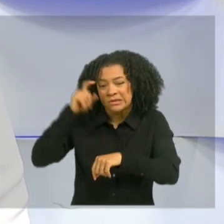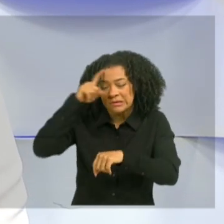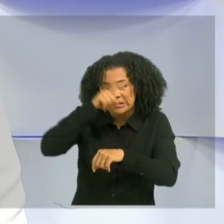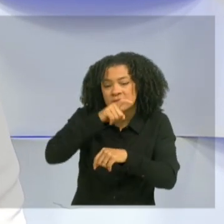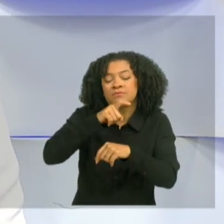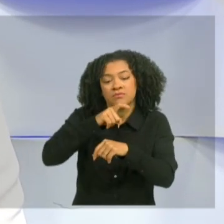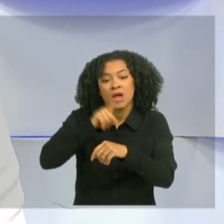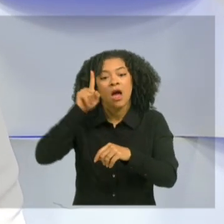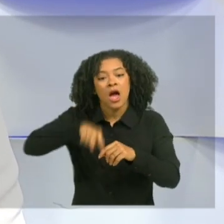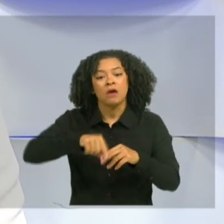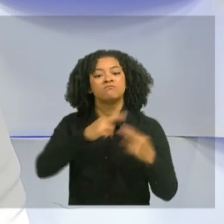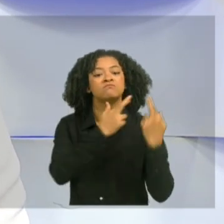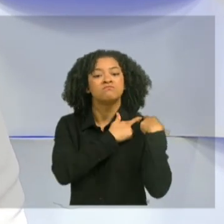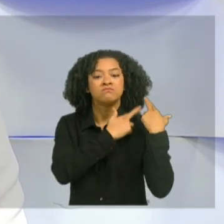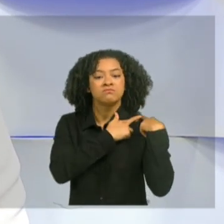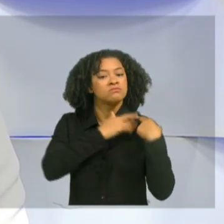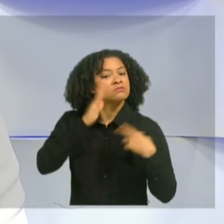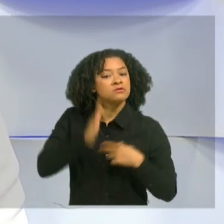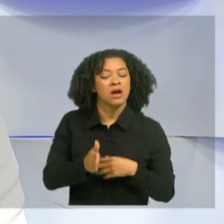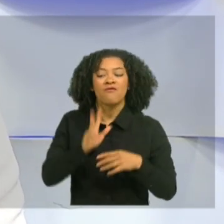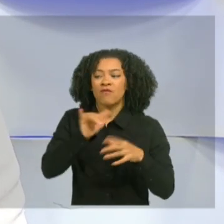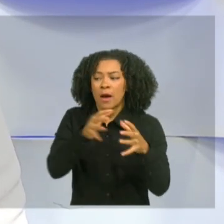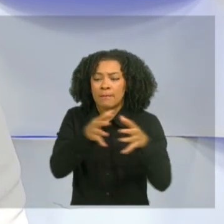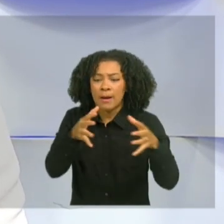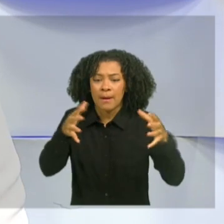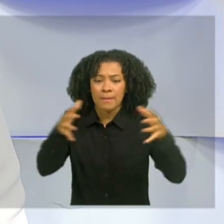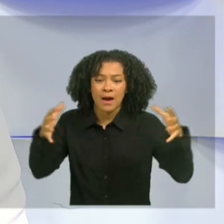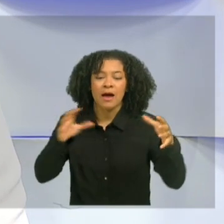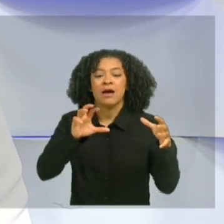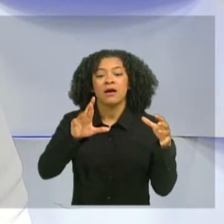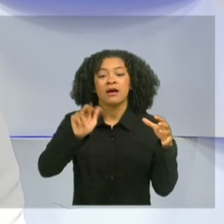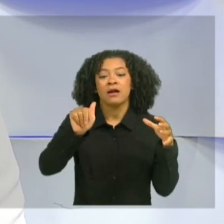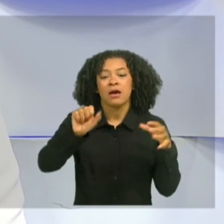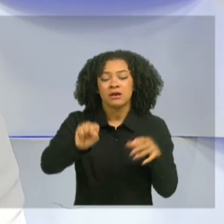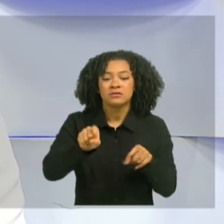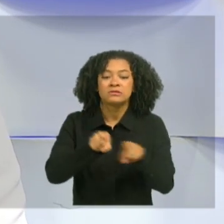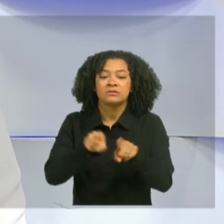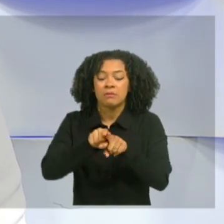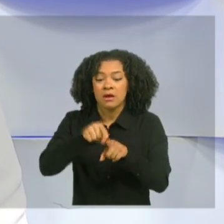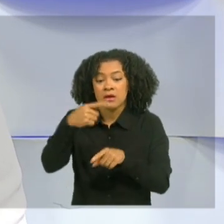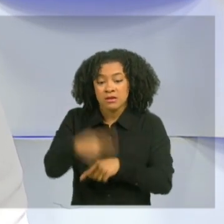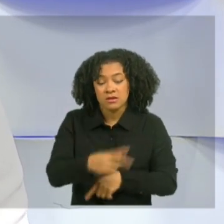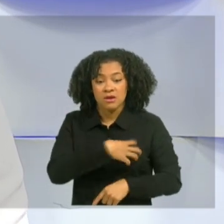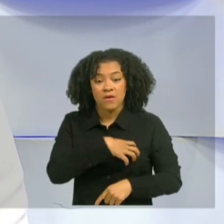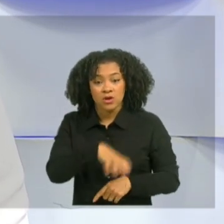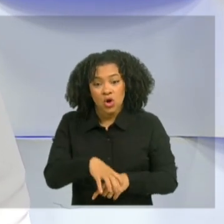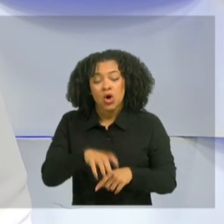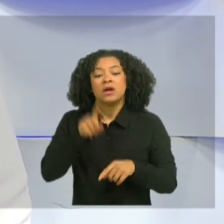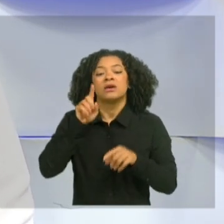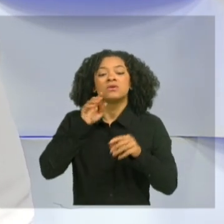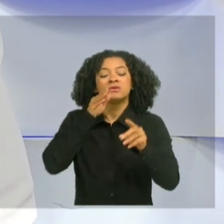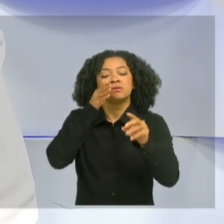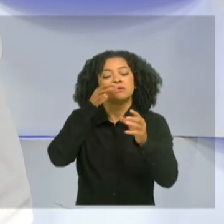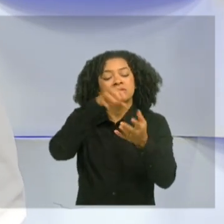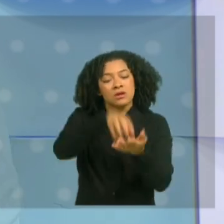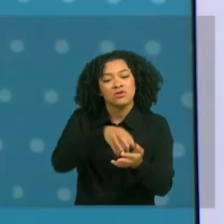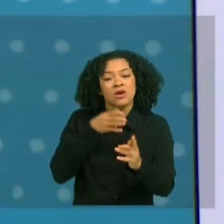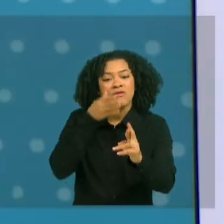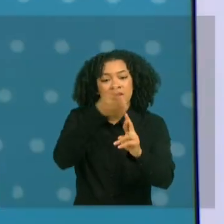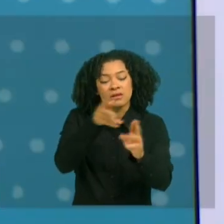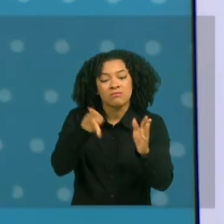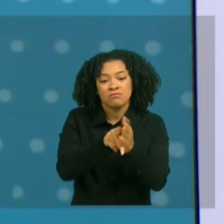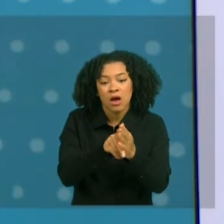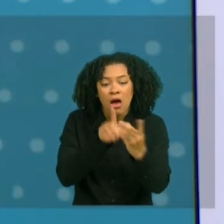assumido vamos ampliar a rede de crais aqui em Salvador e também do centro de referências especializados para atender as crianças e